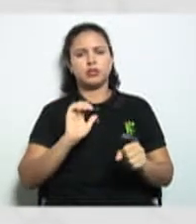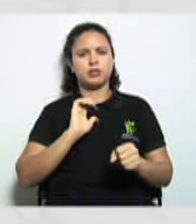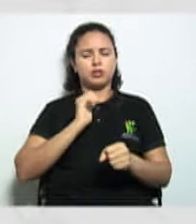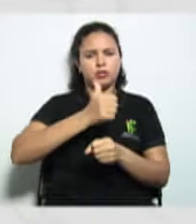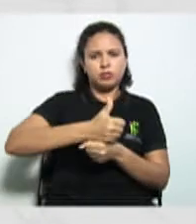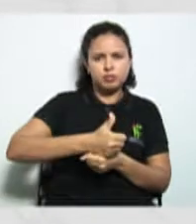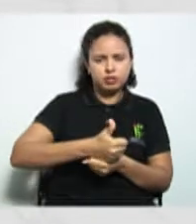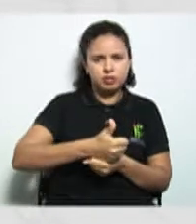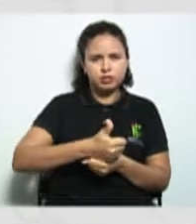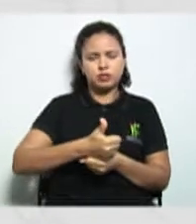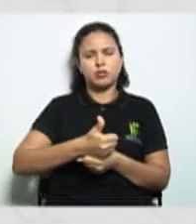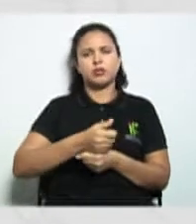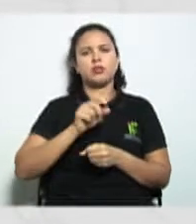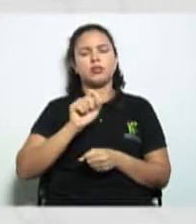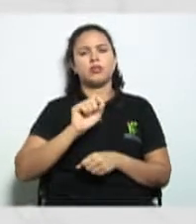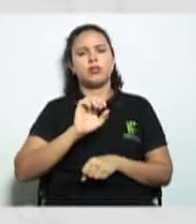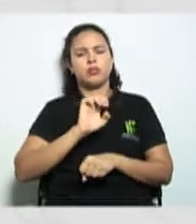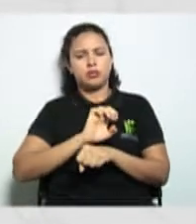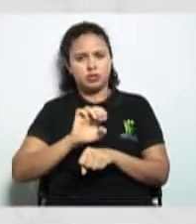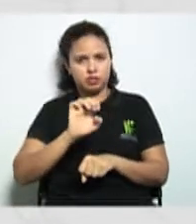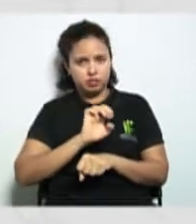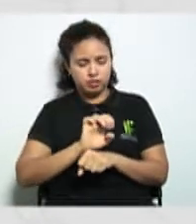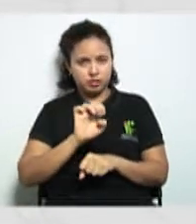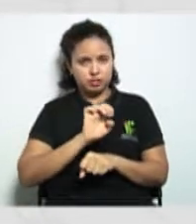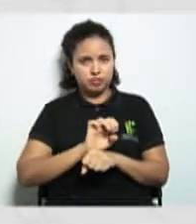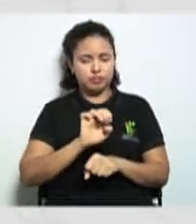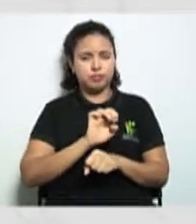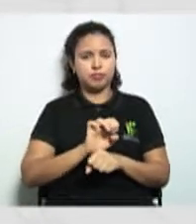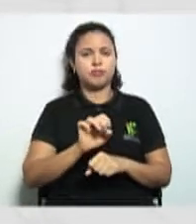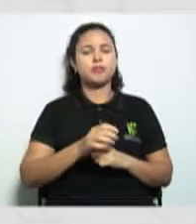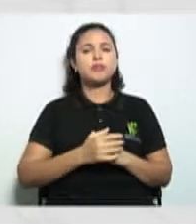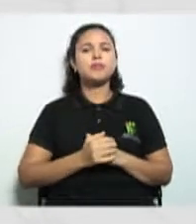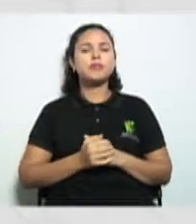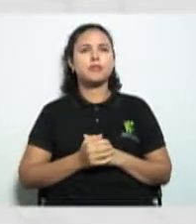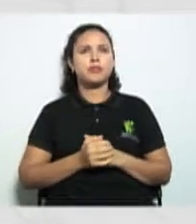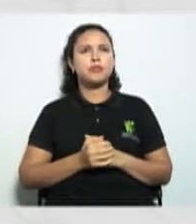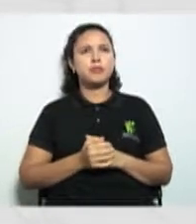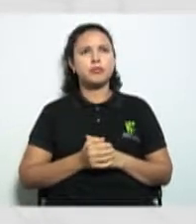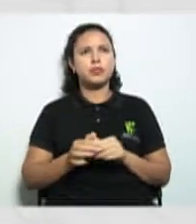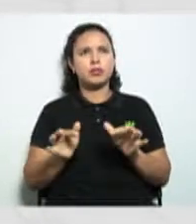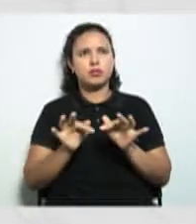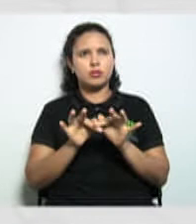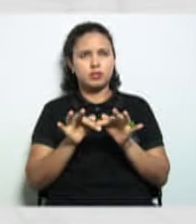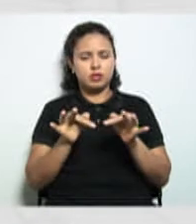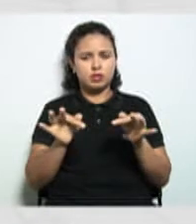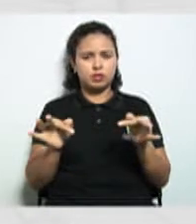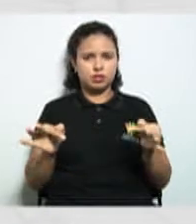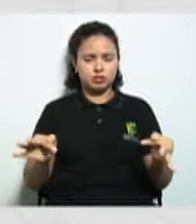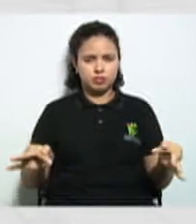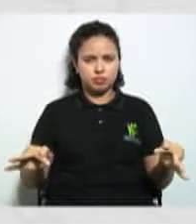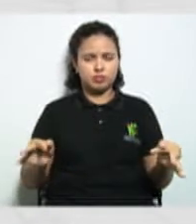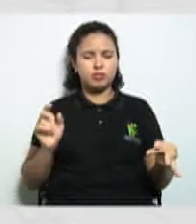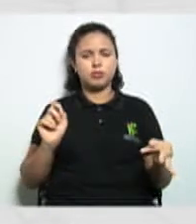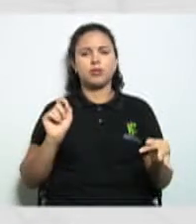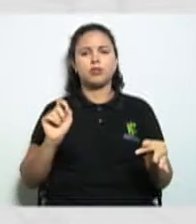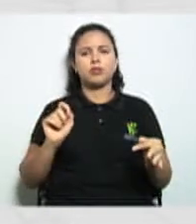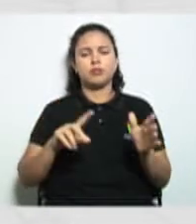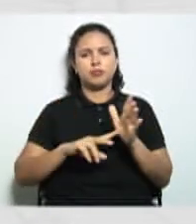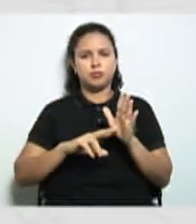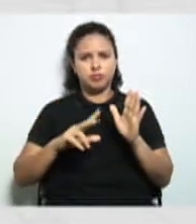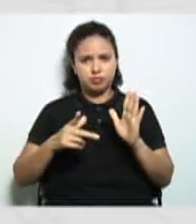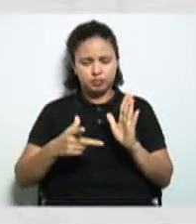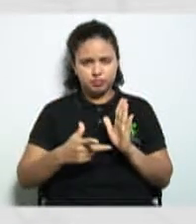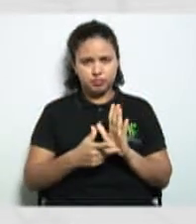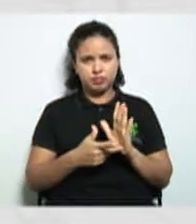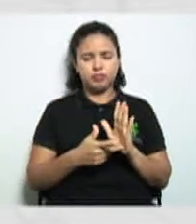substituir o estágio. Então, aqui nós temos um esquema simplificando, né, o que é o projeto de